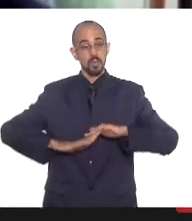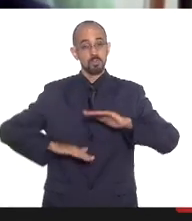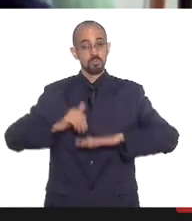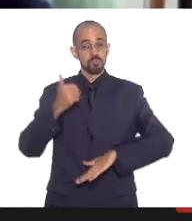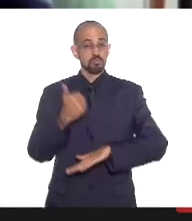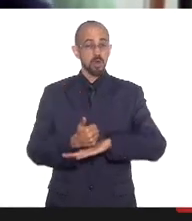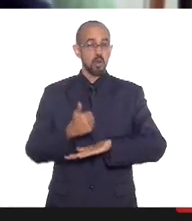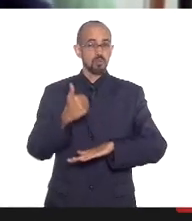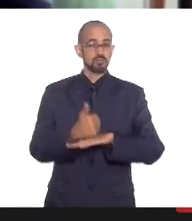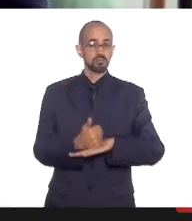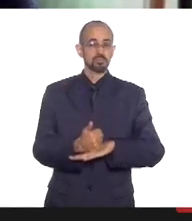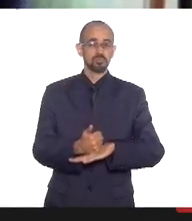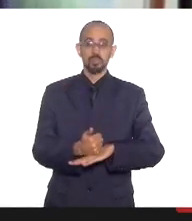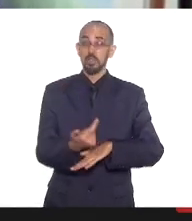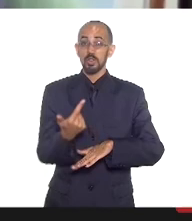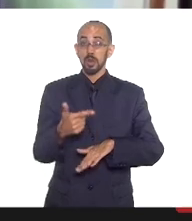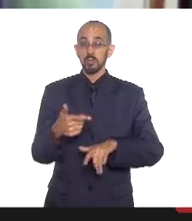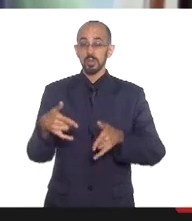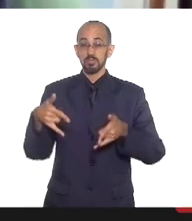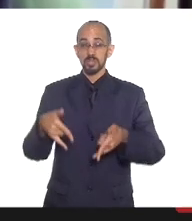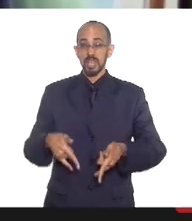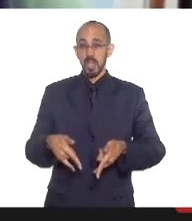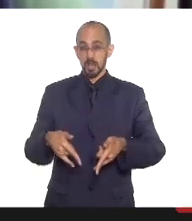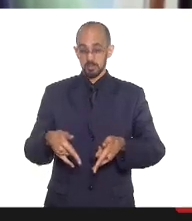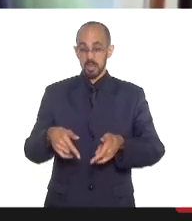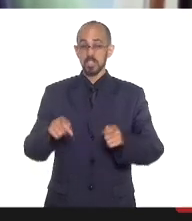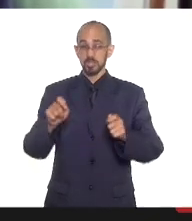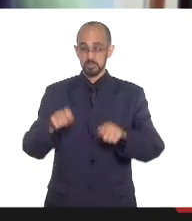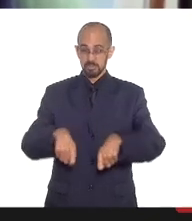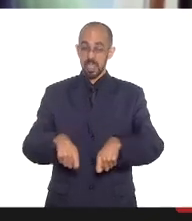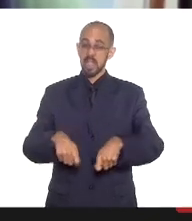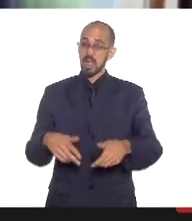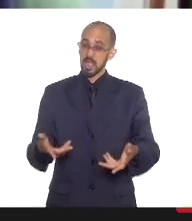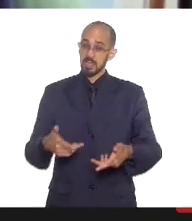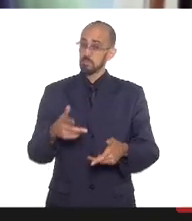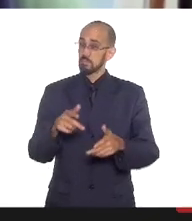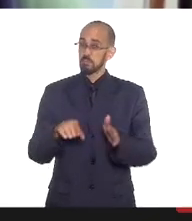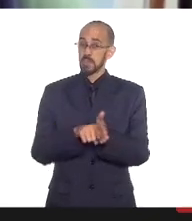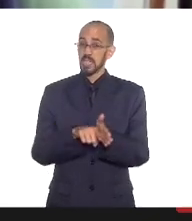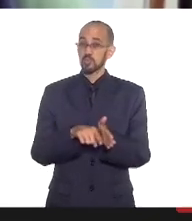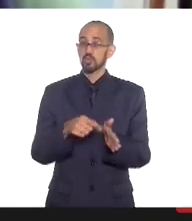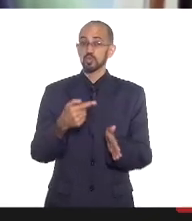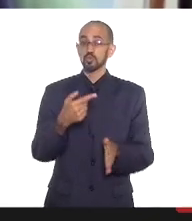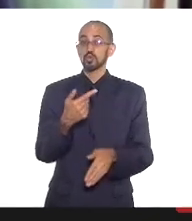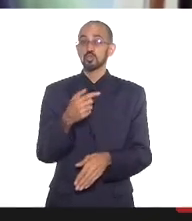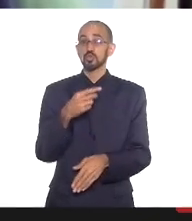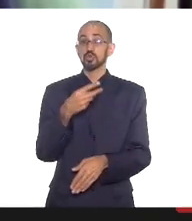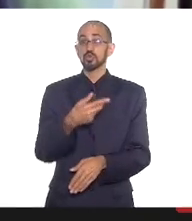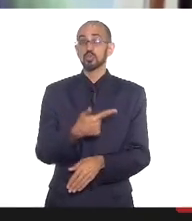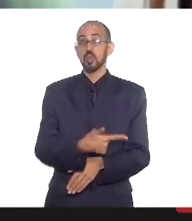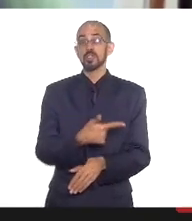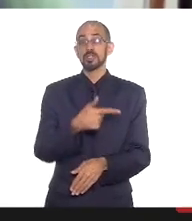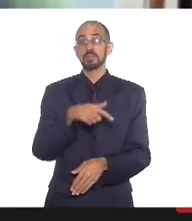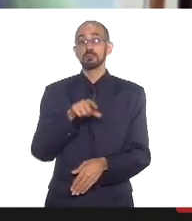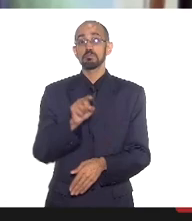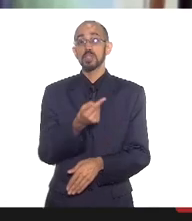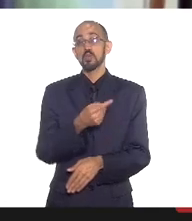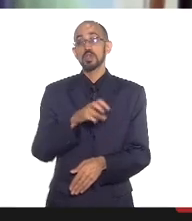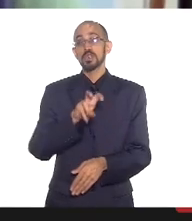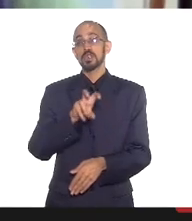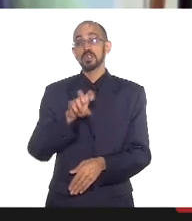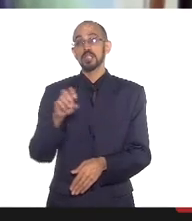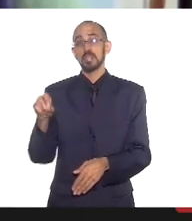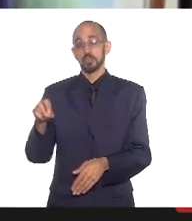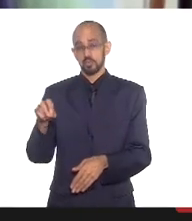ter os leitos em número suficiente menos do que no ano passado 2.500 é a ponta por baixo por alta